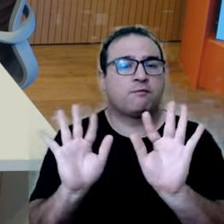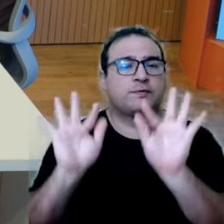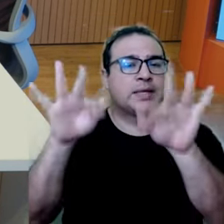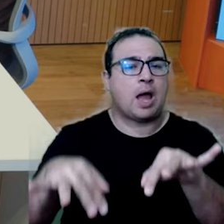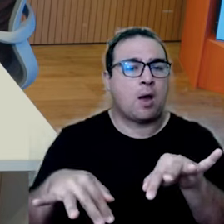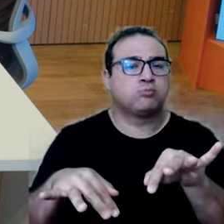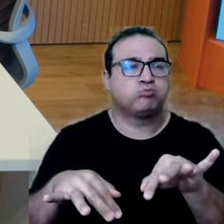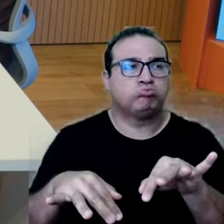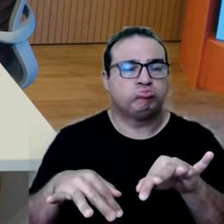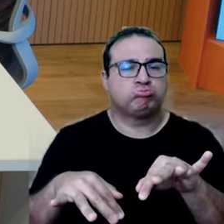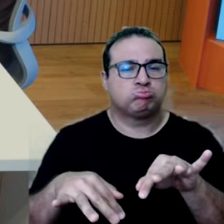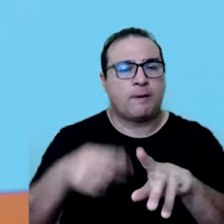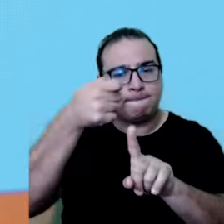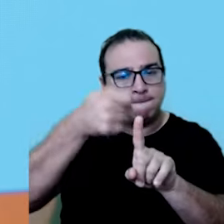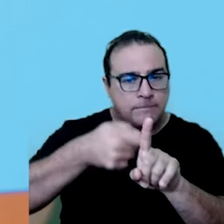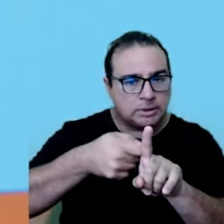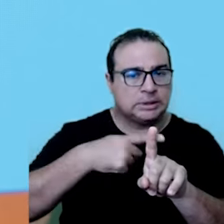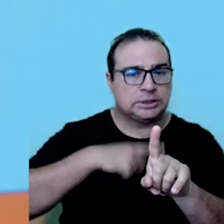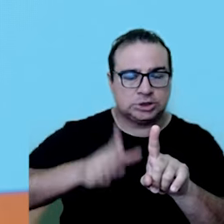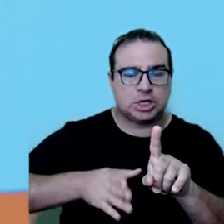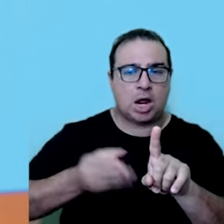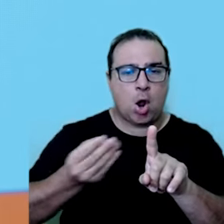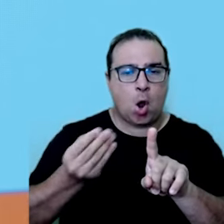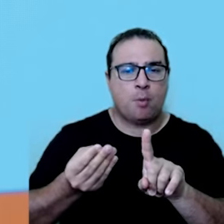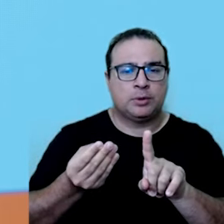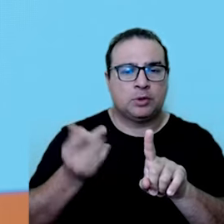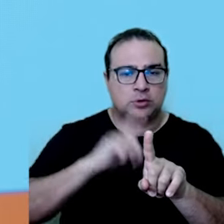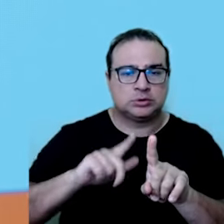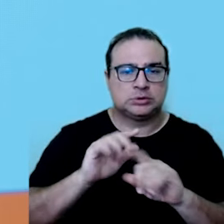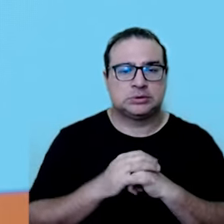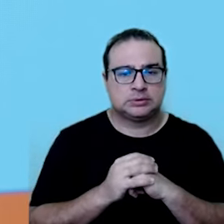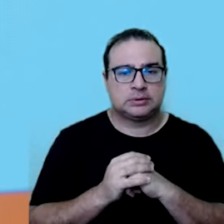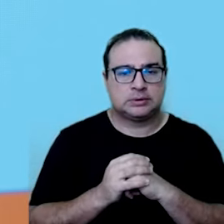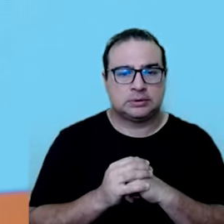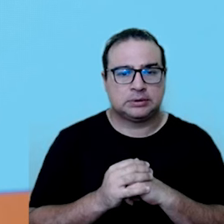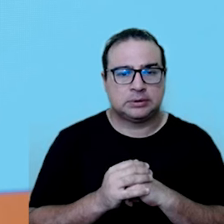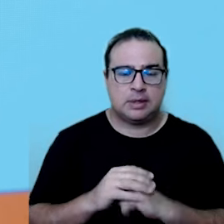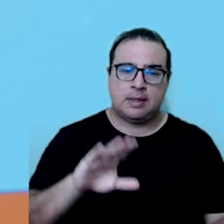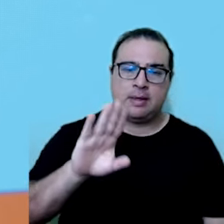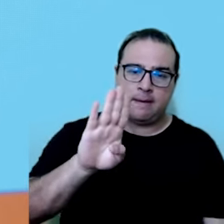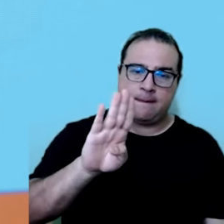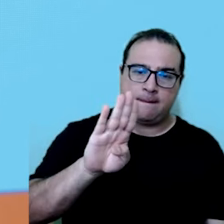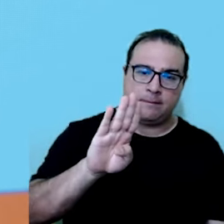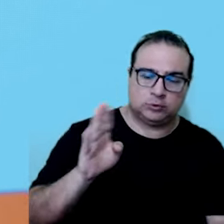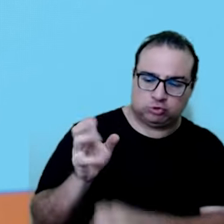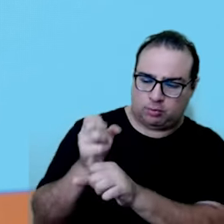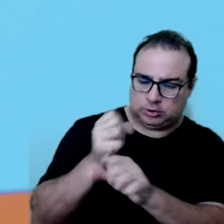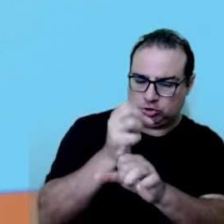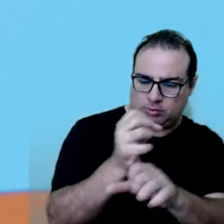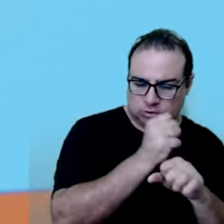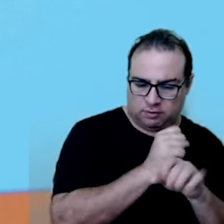final do do mês né a gente acaba eh fazendo os Bates né dos faturamentos